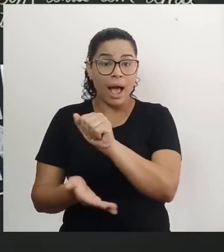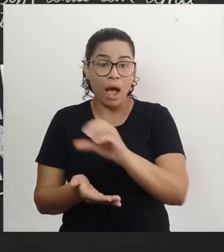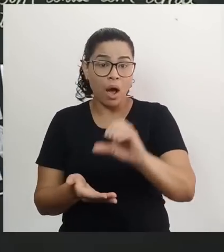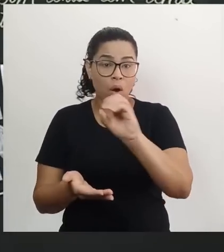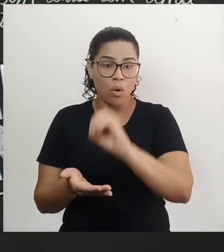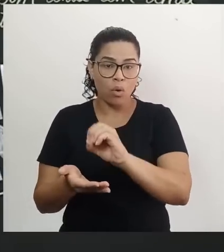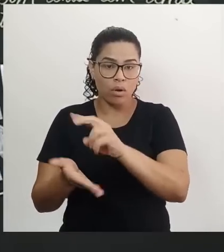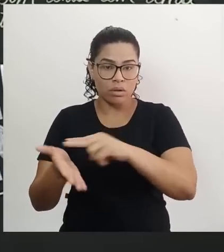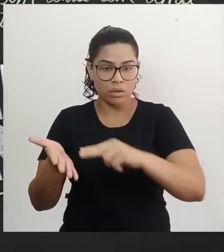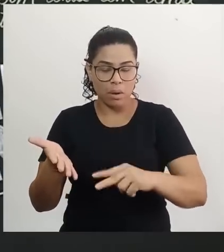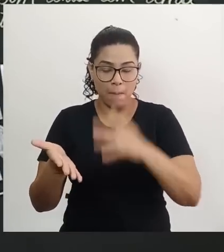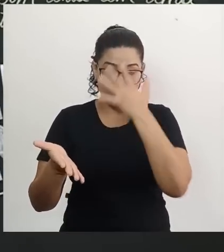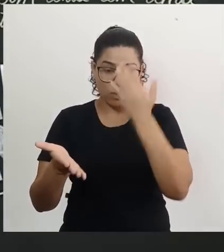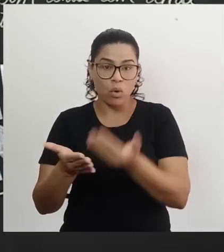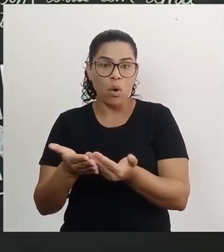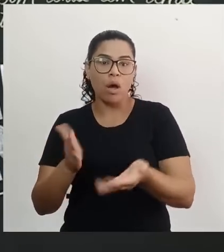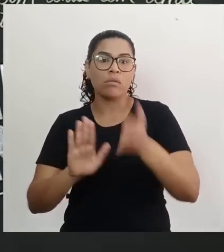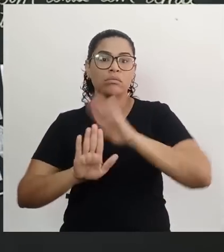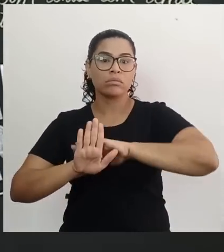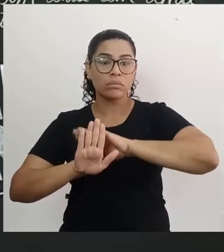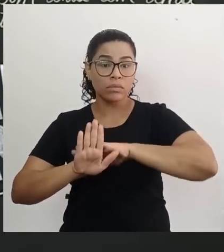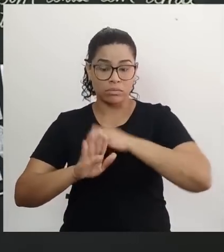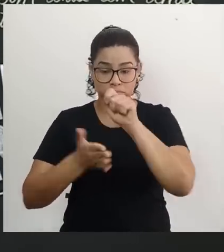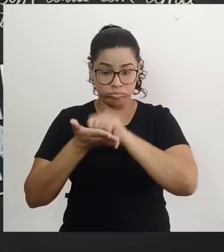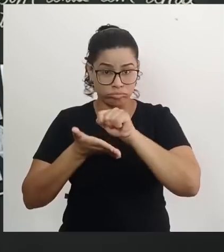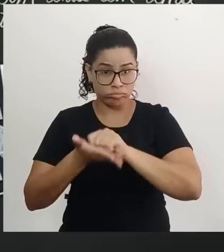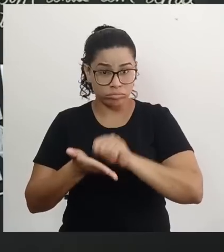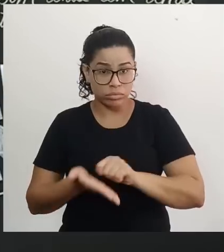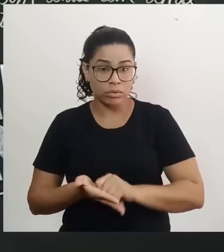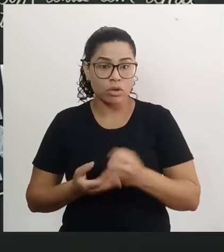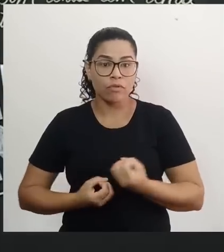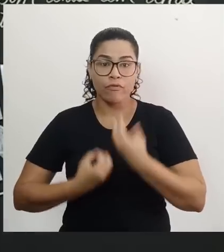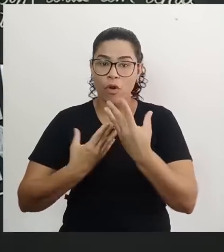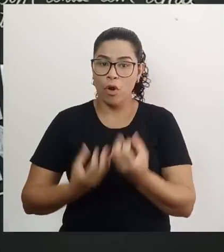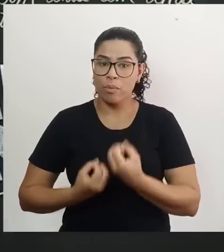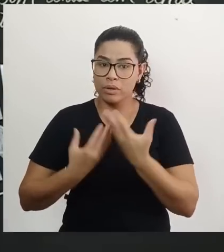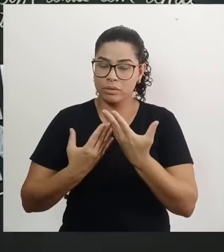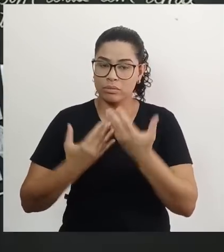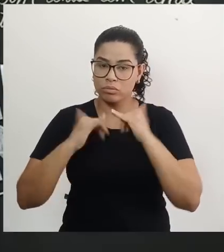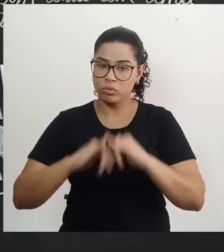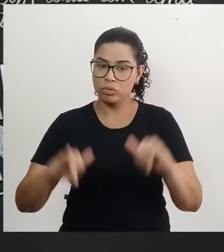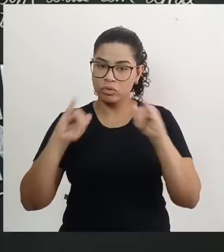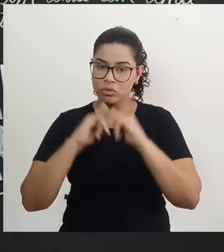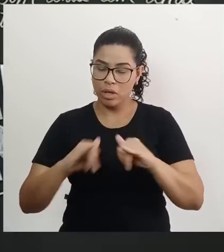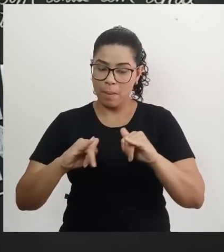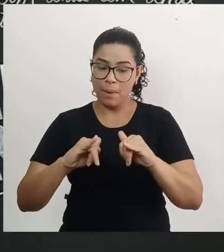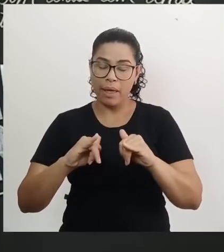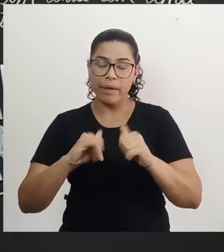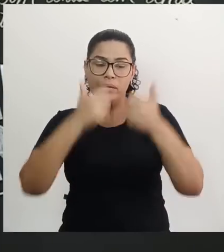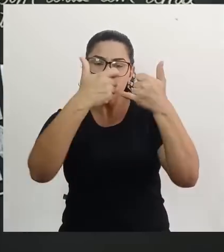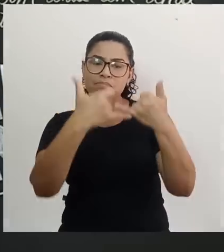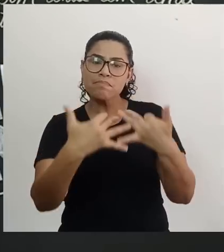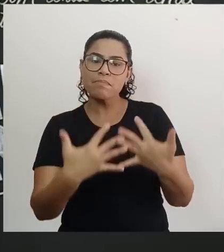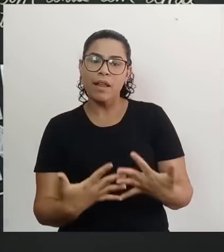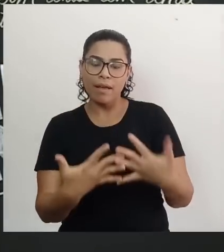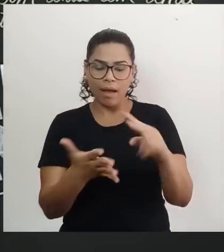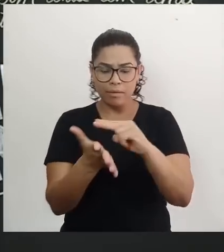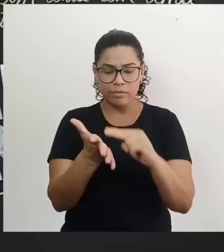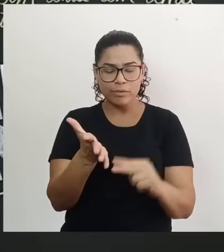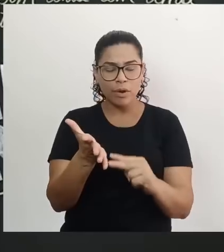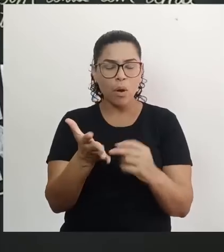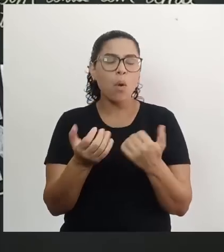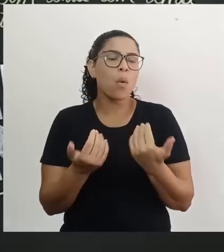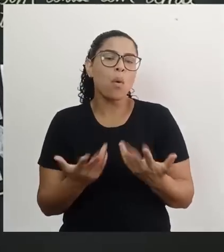que estão por trás, estão nos bastidores da construção dessas notícias, para falar com o leitor nesse momento sobre